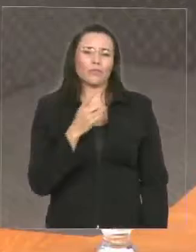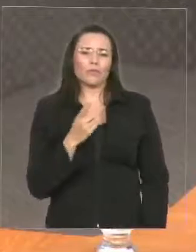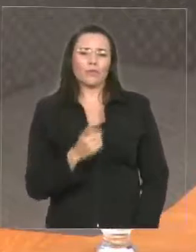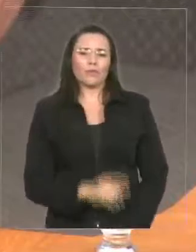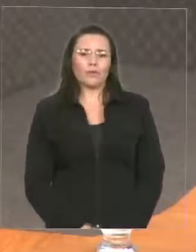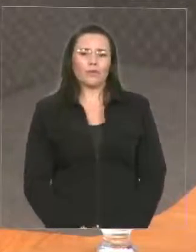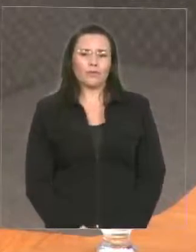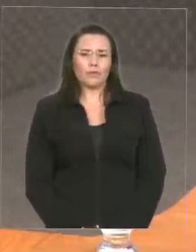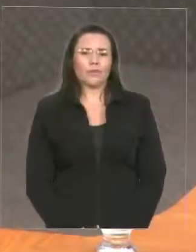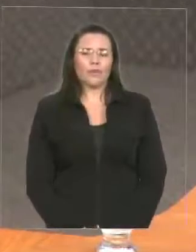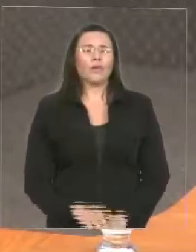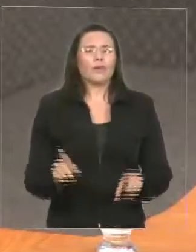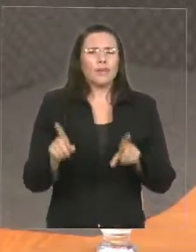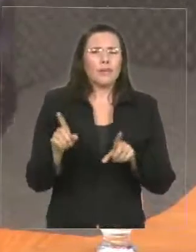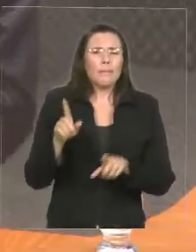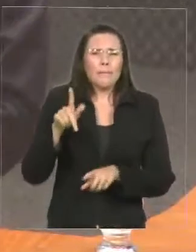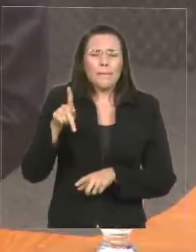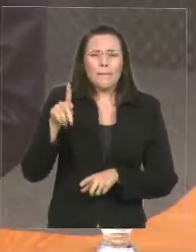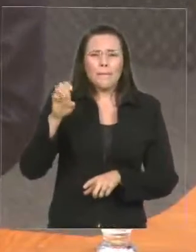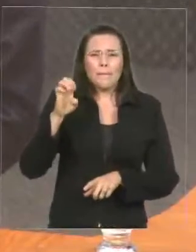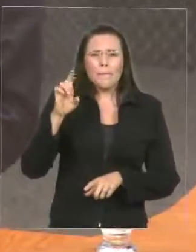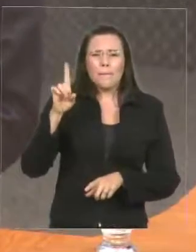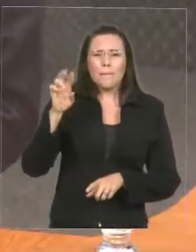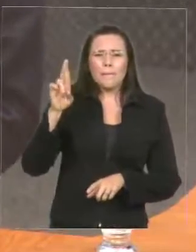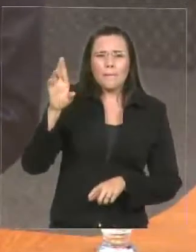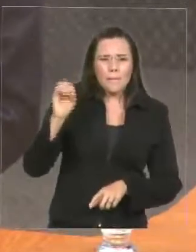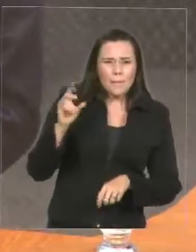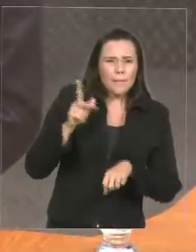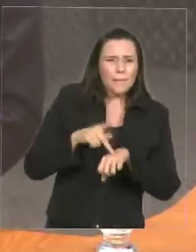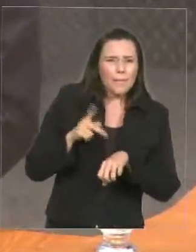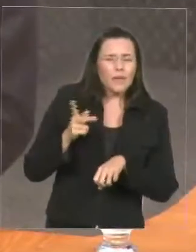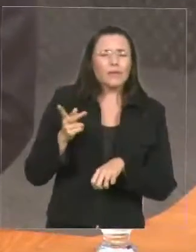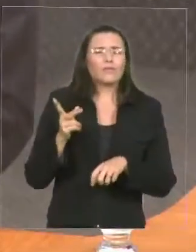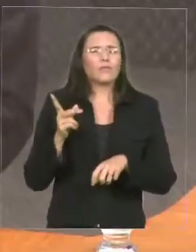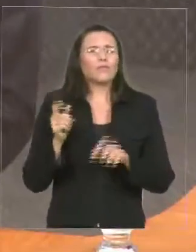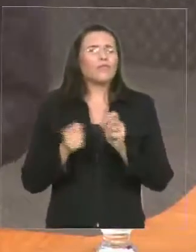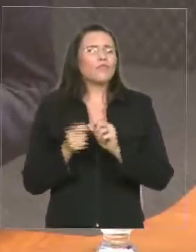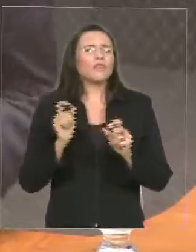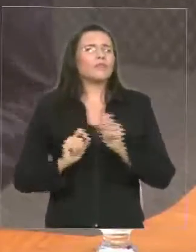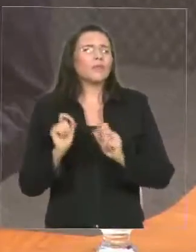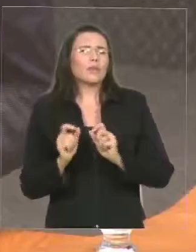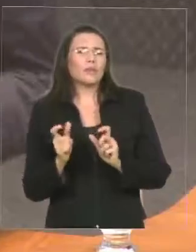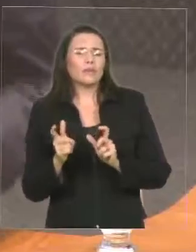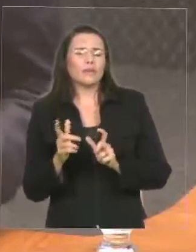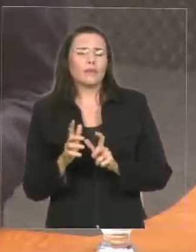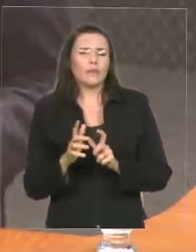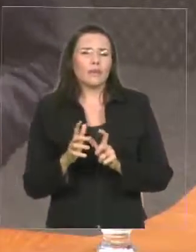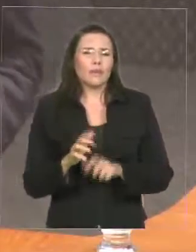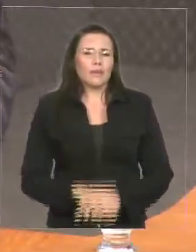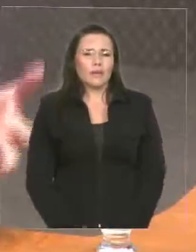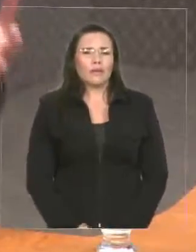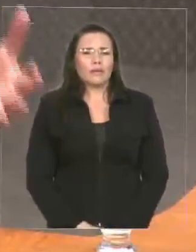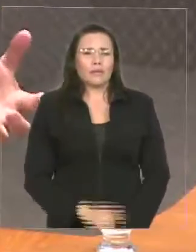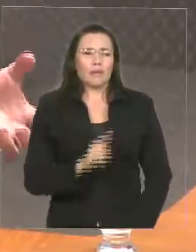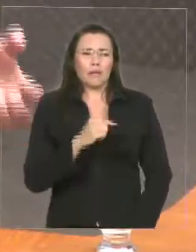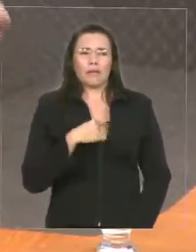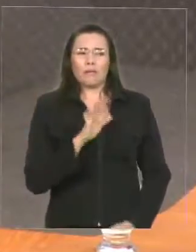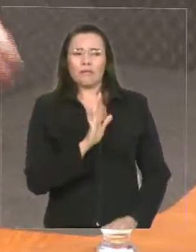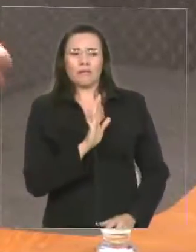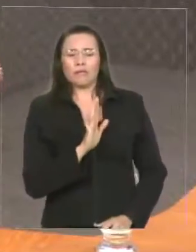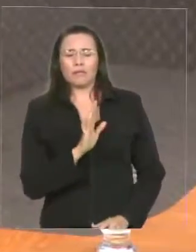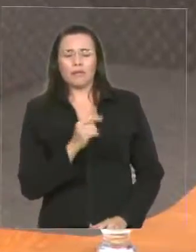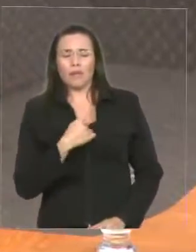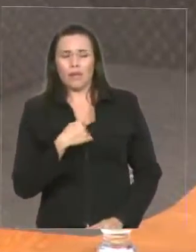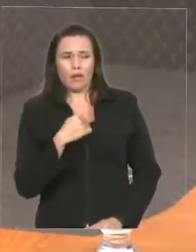dos galos que a história está a nos contar. Mas ali estava aquilo que Esparta às vezes cultuava,